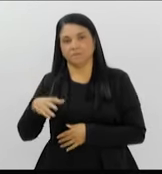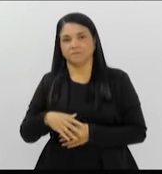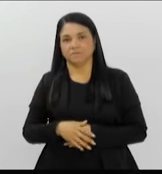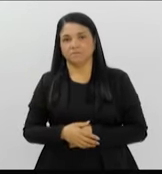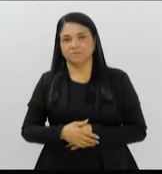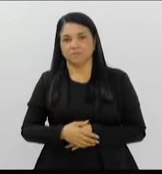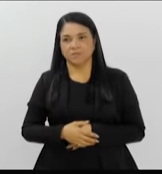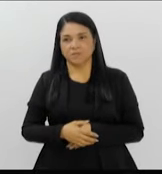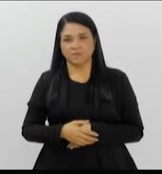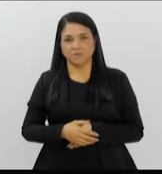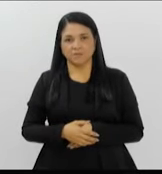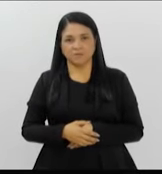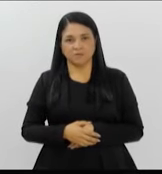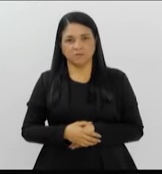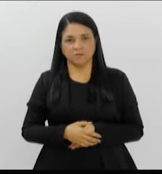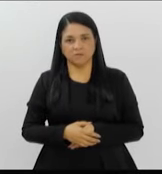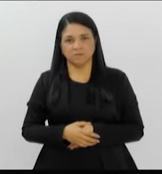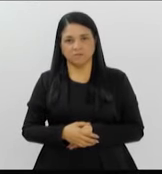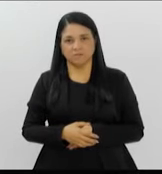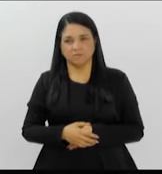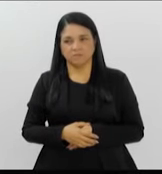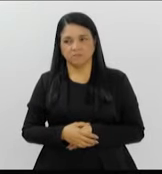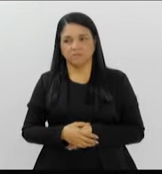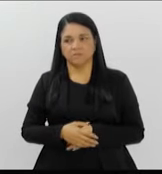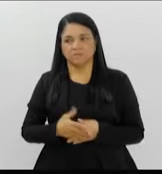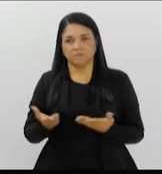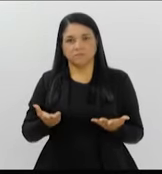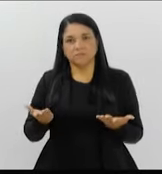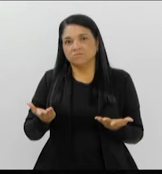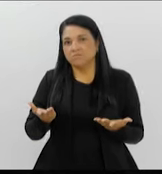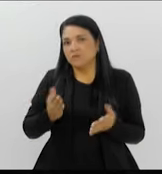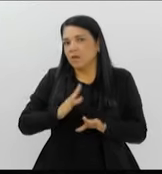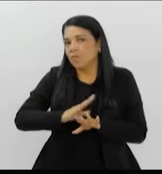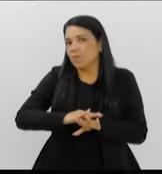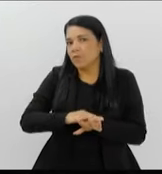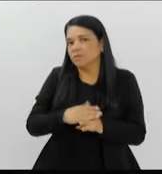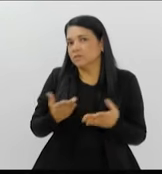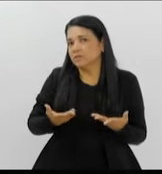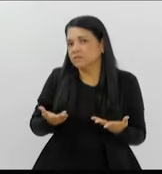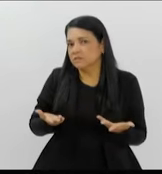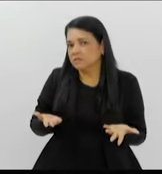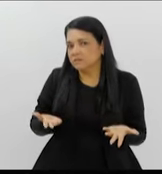Eu digo, que tempos nós estamos vivendo?